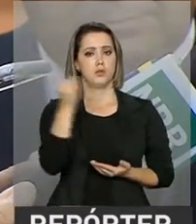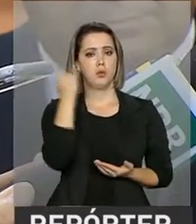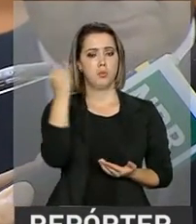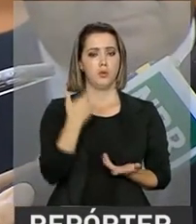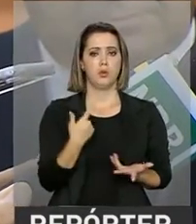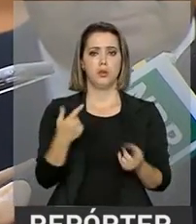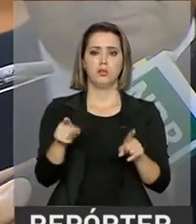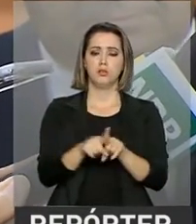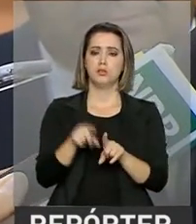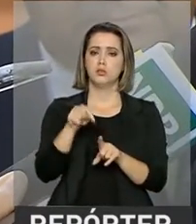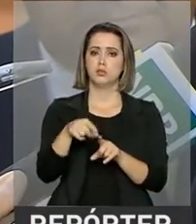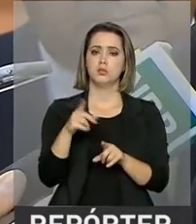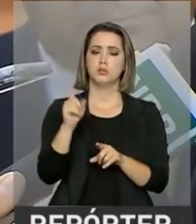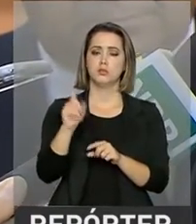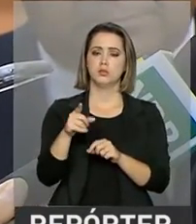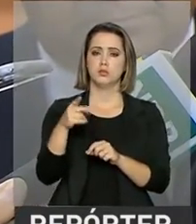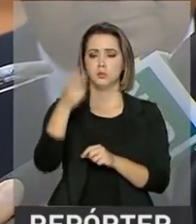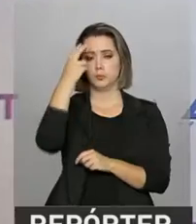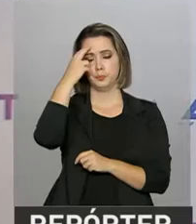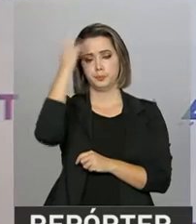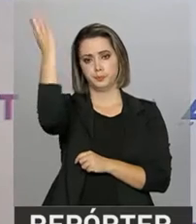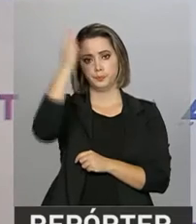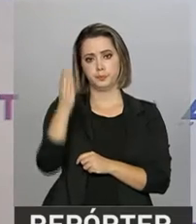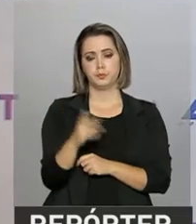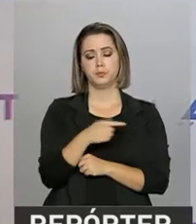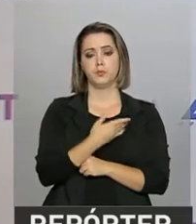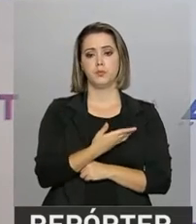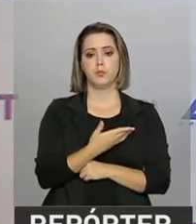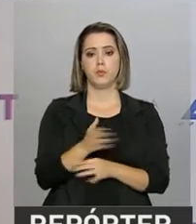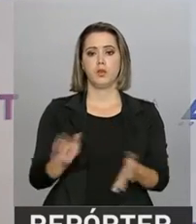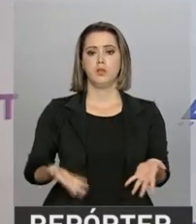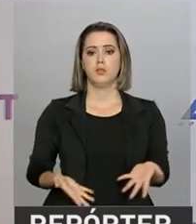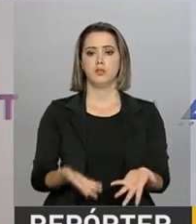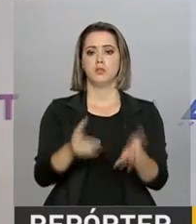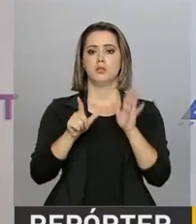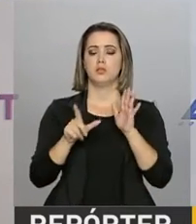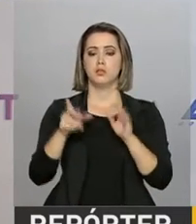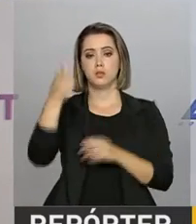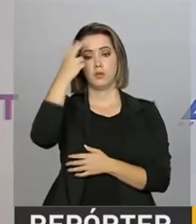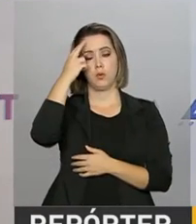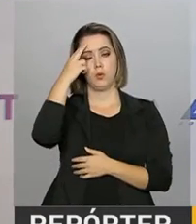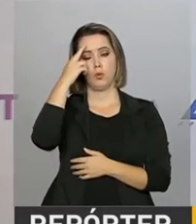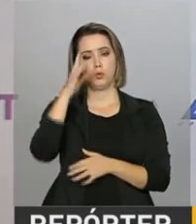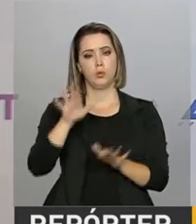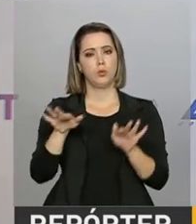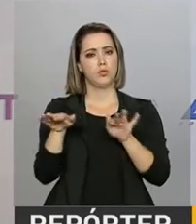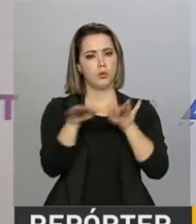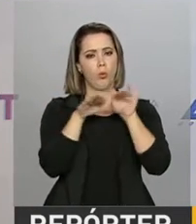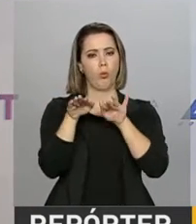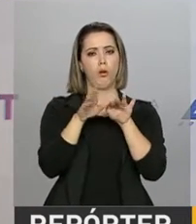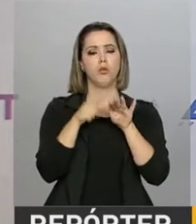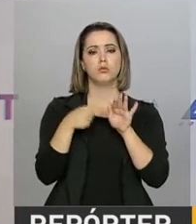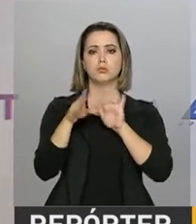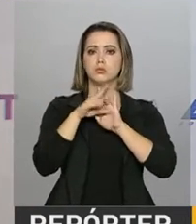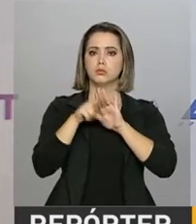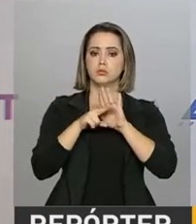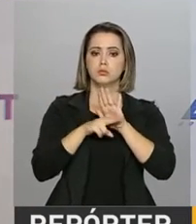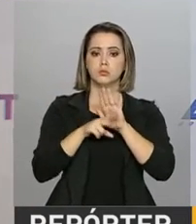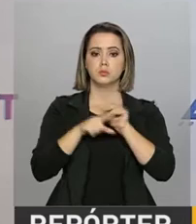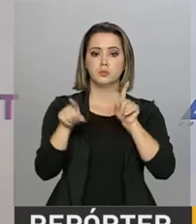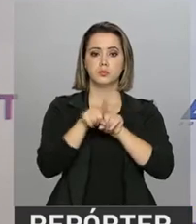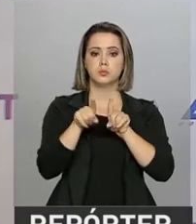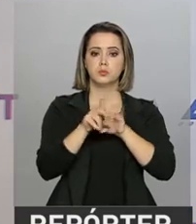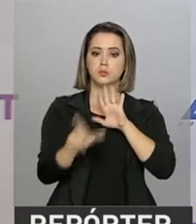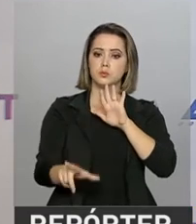diversos e nato fundamental para a cultura brasileiro para incentivar uma cultura mais democrática foram estabelecidos também um